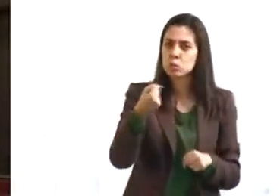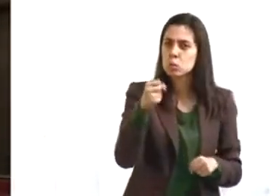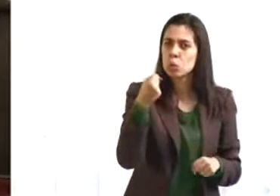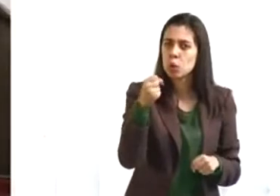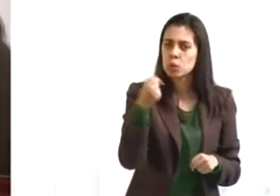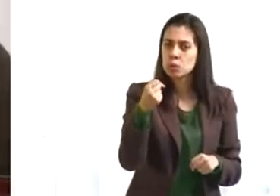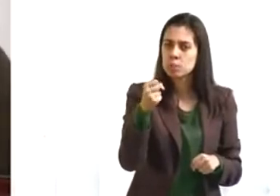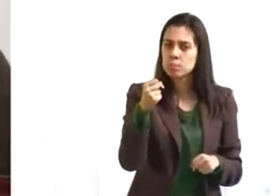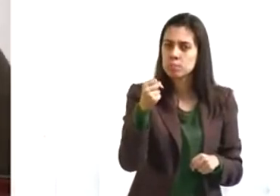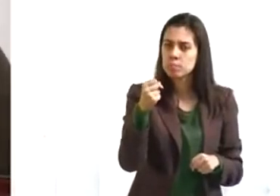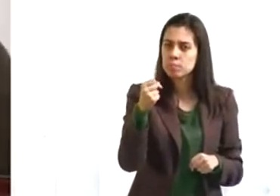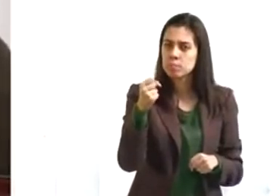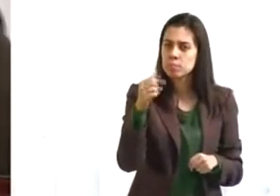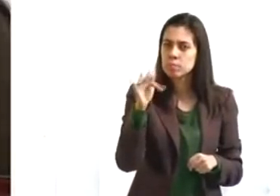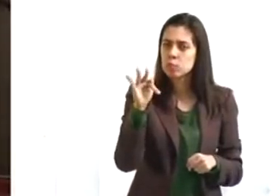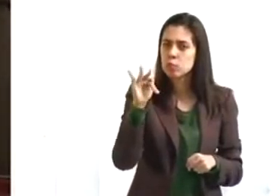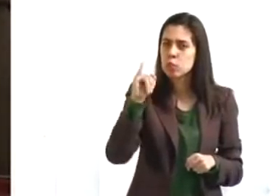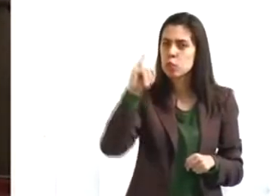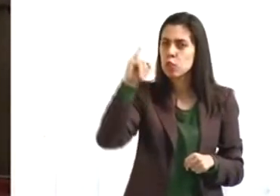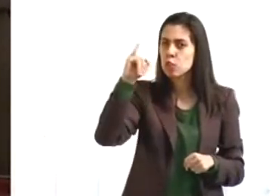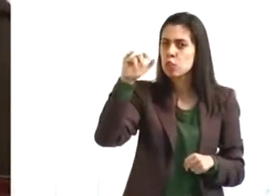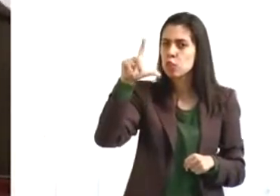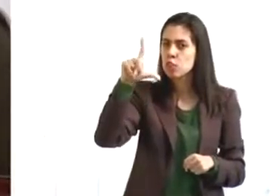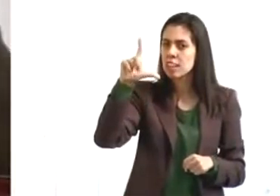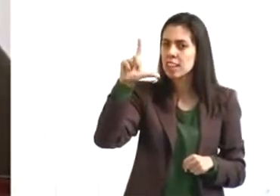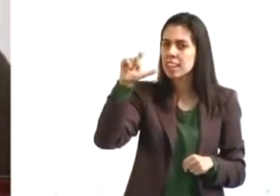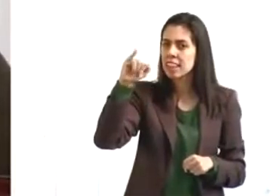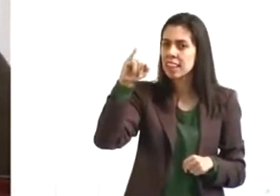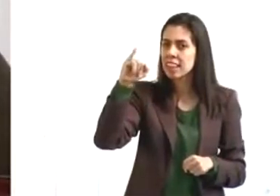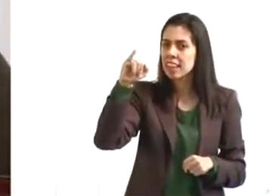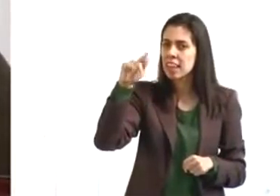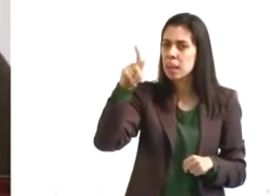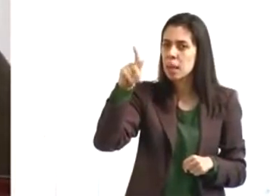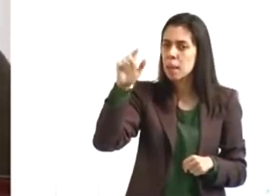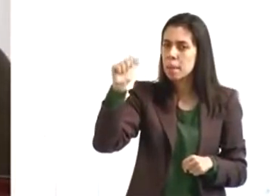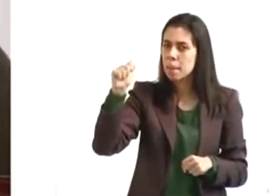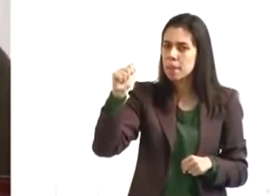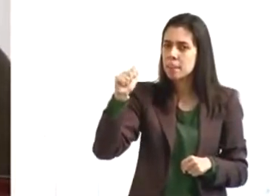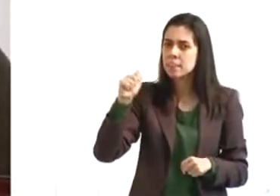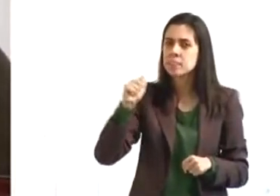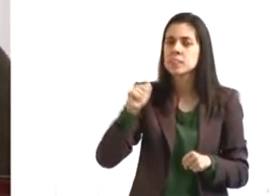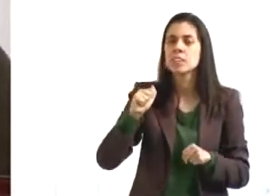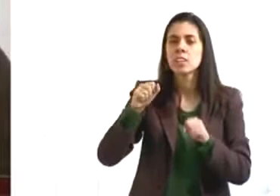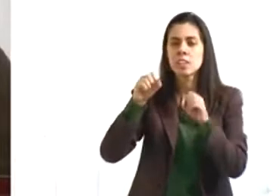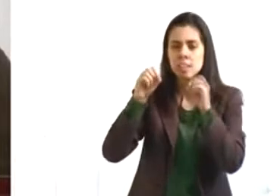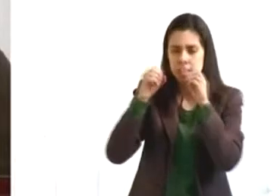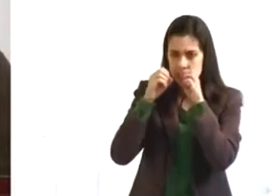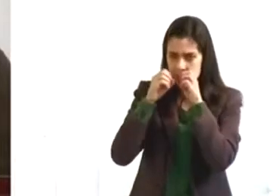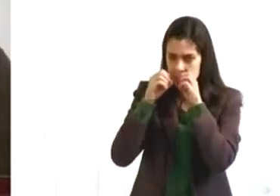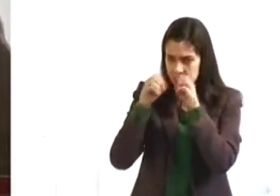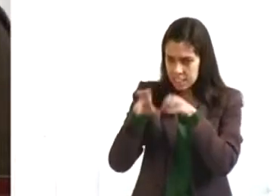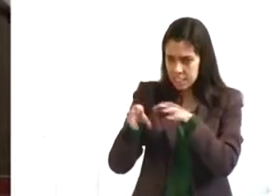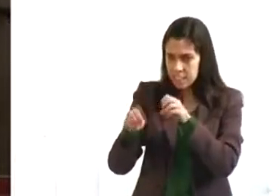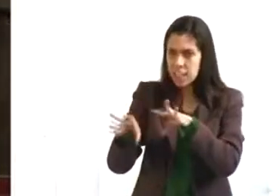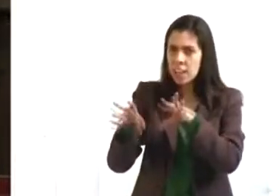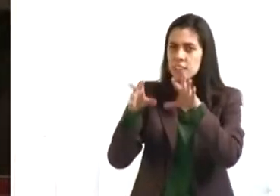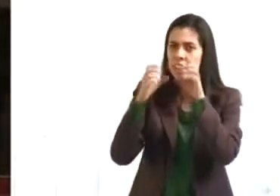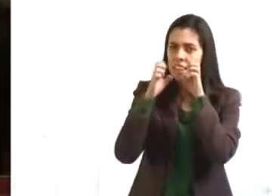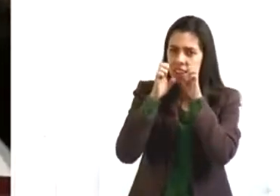que Filipe evangelizou muitos samaritanos. Deus usou este homem na pregação do